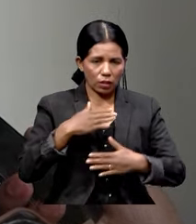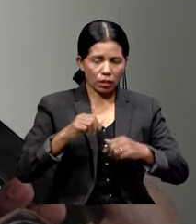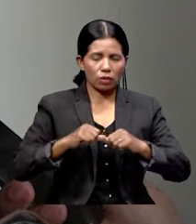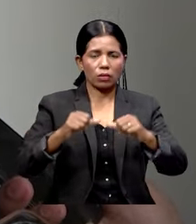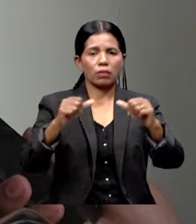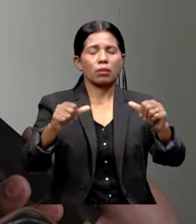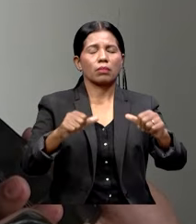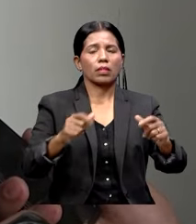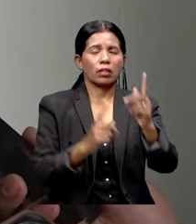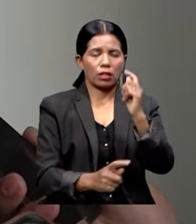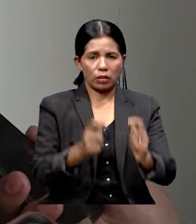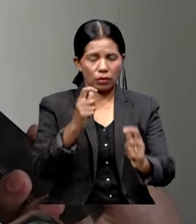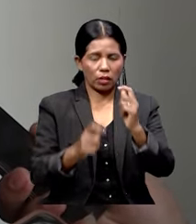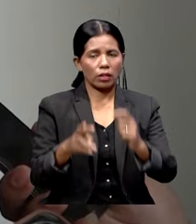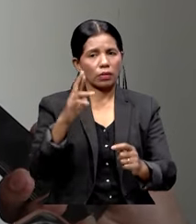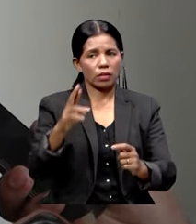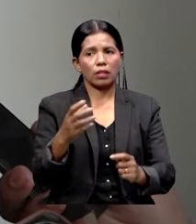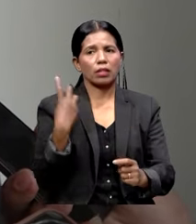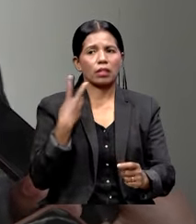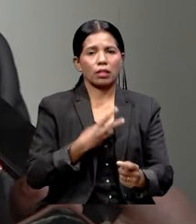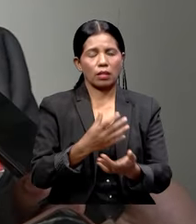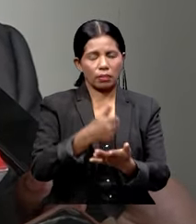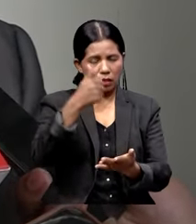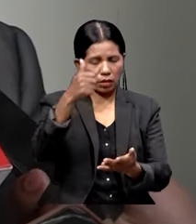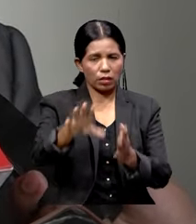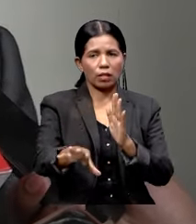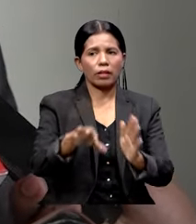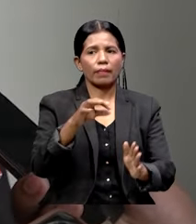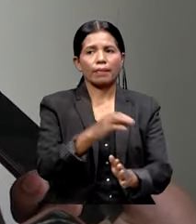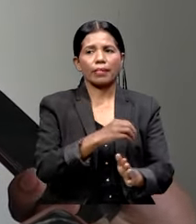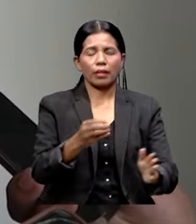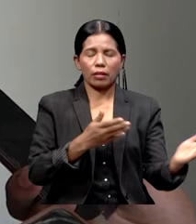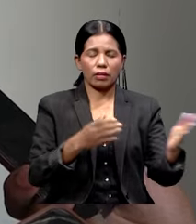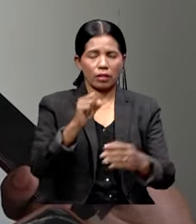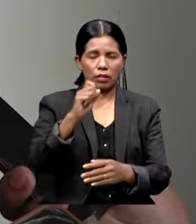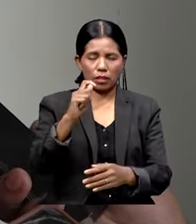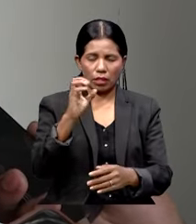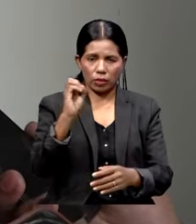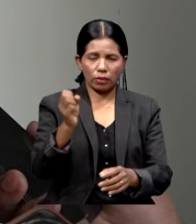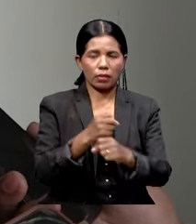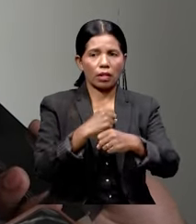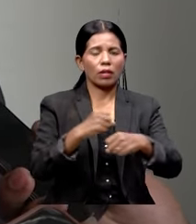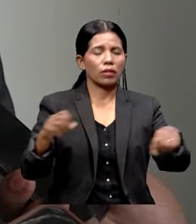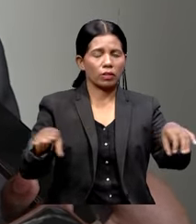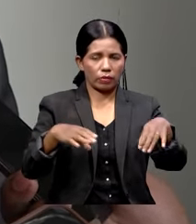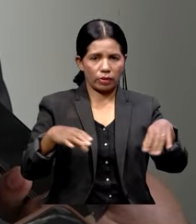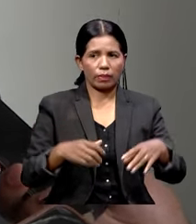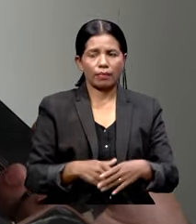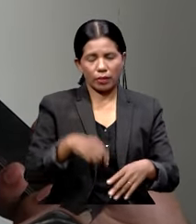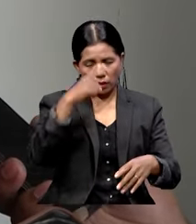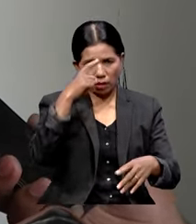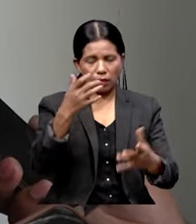recurso, tribunal de recurso, e também na recurso, notificando, tribunal de recurso, notificando, se atou para atuar o serviço. E também